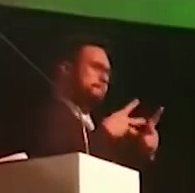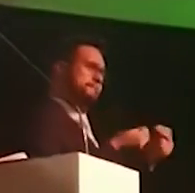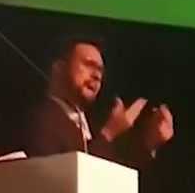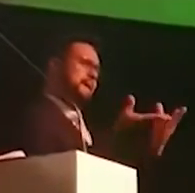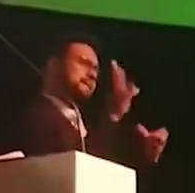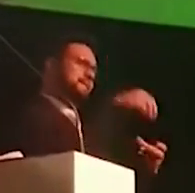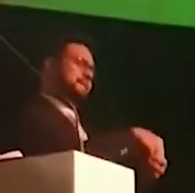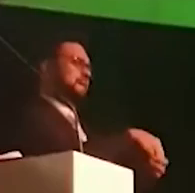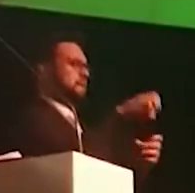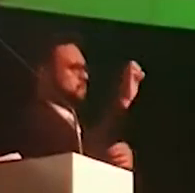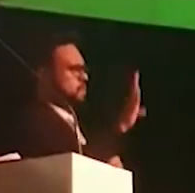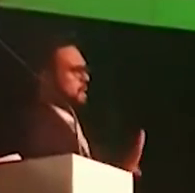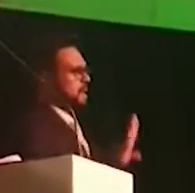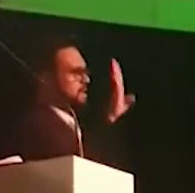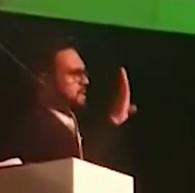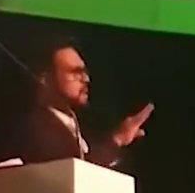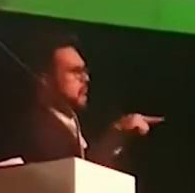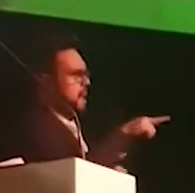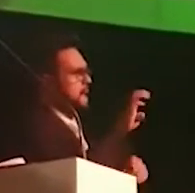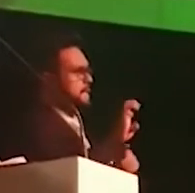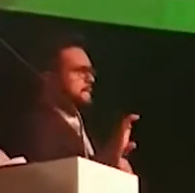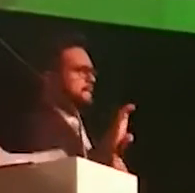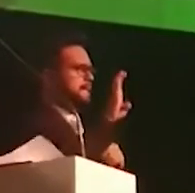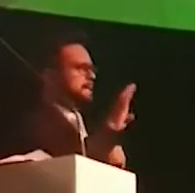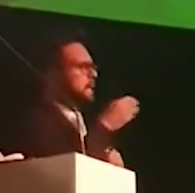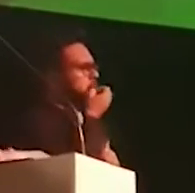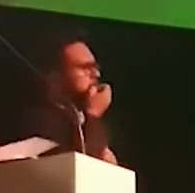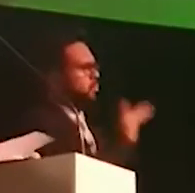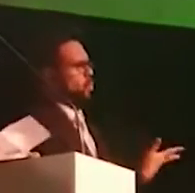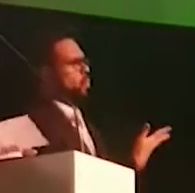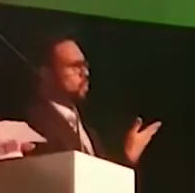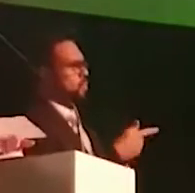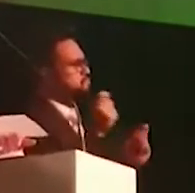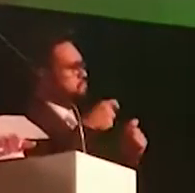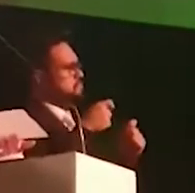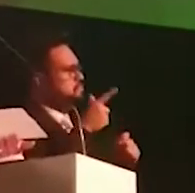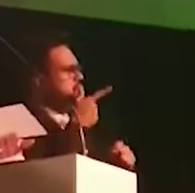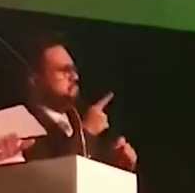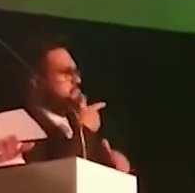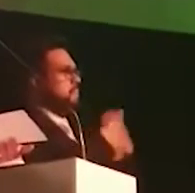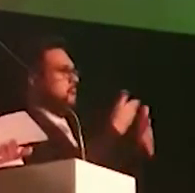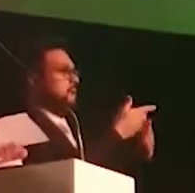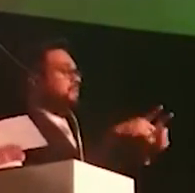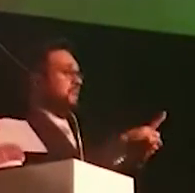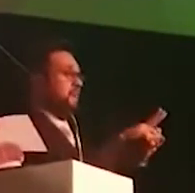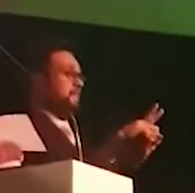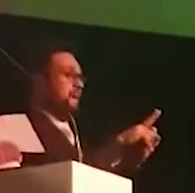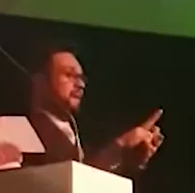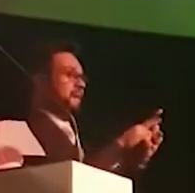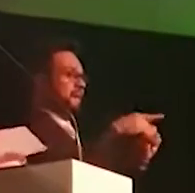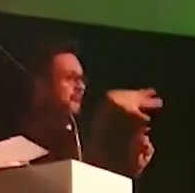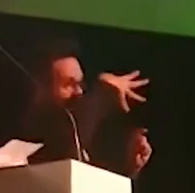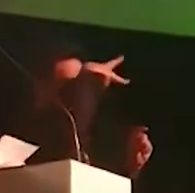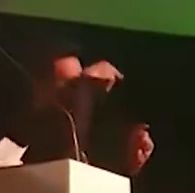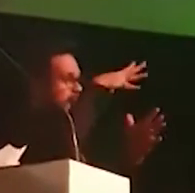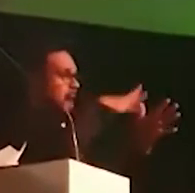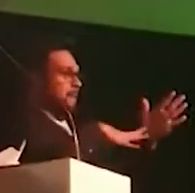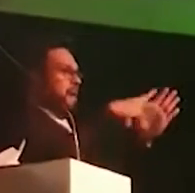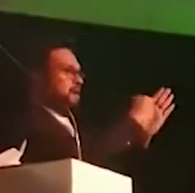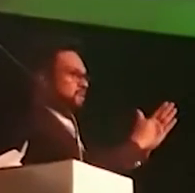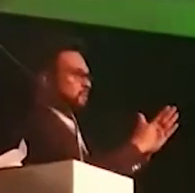Brasil. É um estado que tem tudo para dar certo. A nossa querida Amazônia também, do Wilson